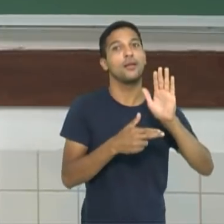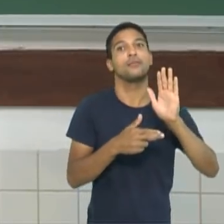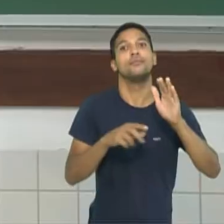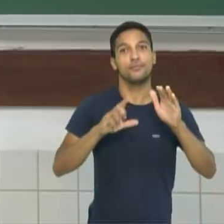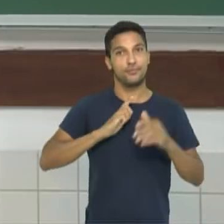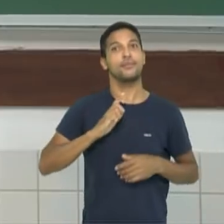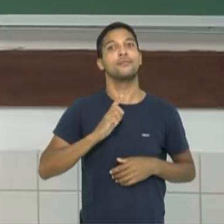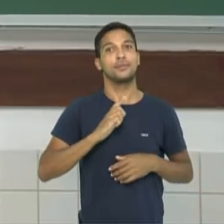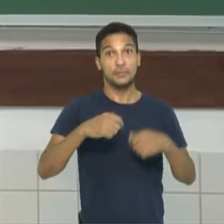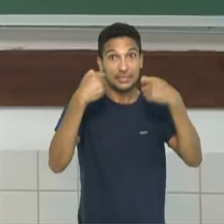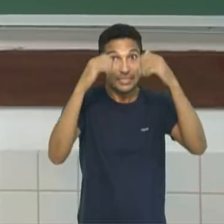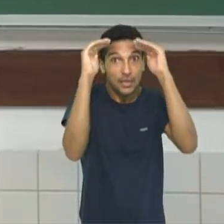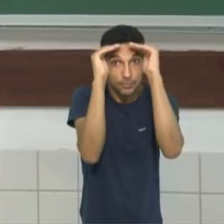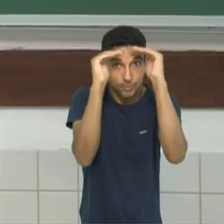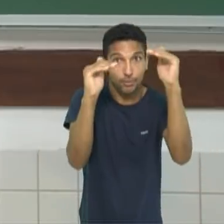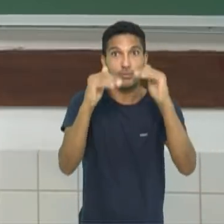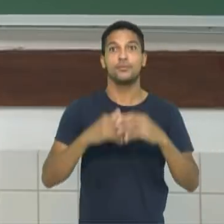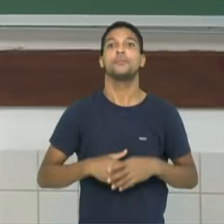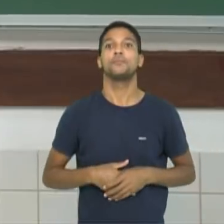limitações. Então, nós não podemos